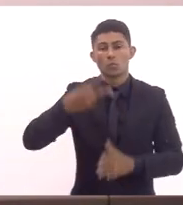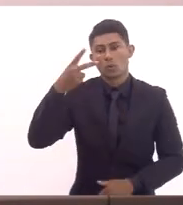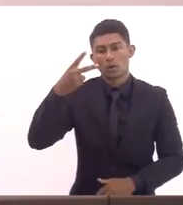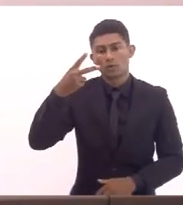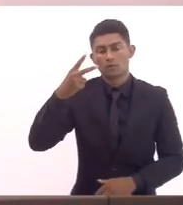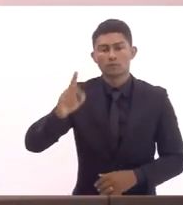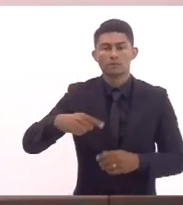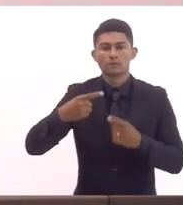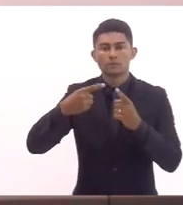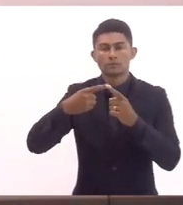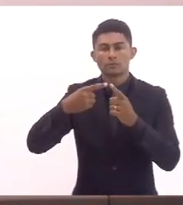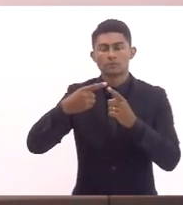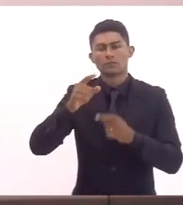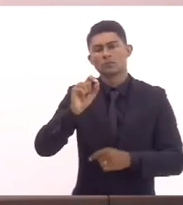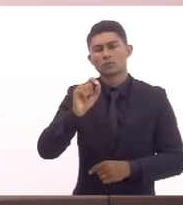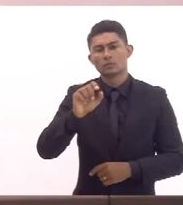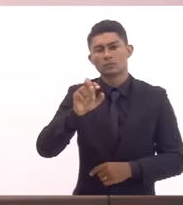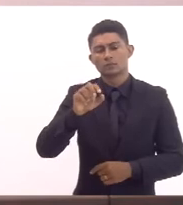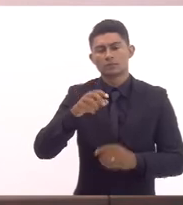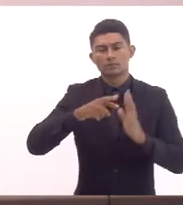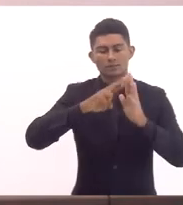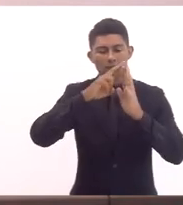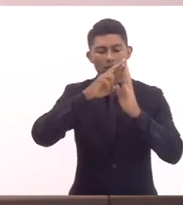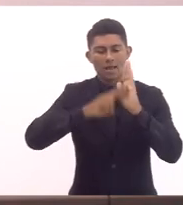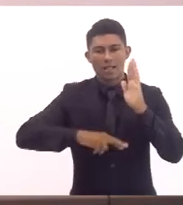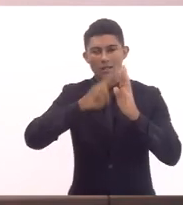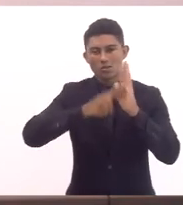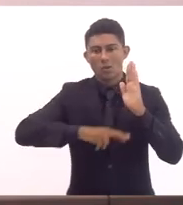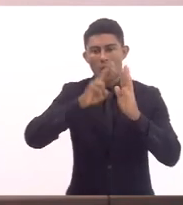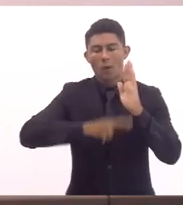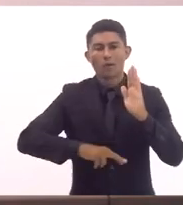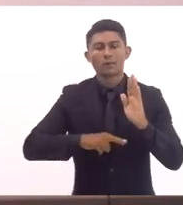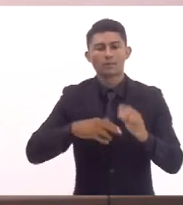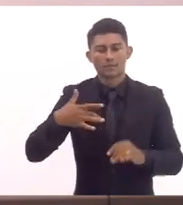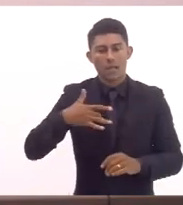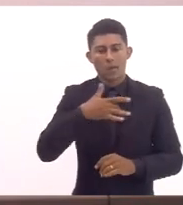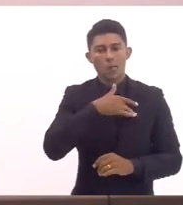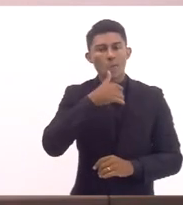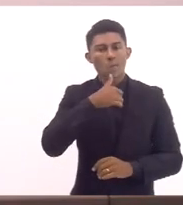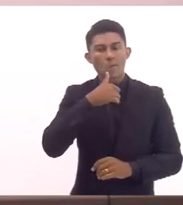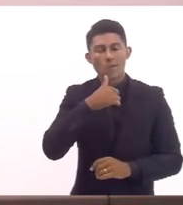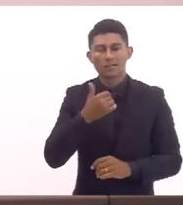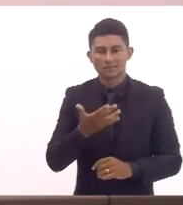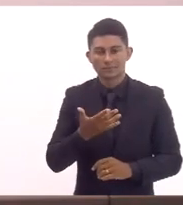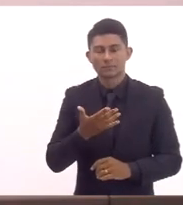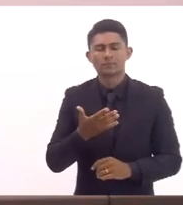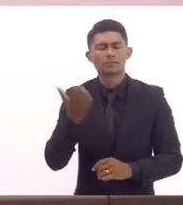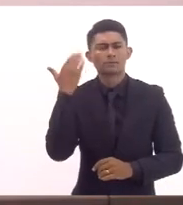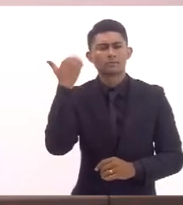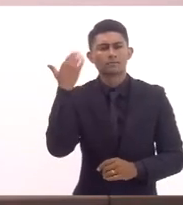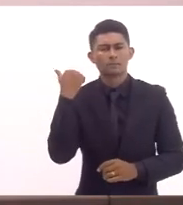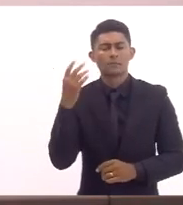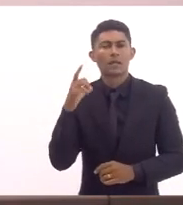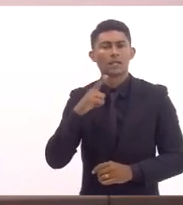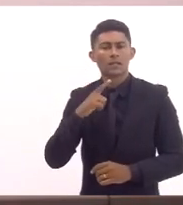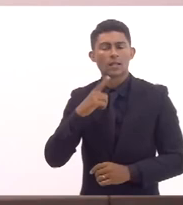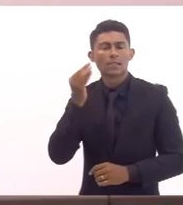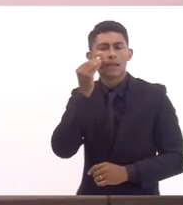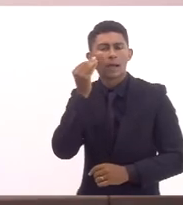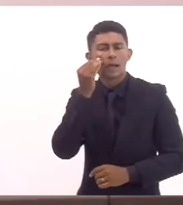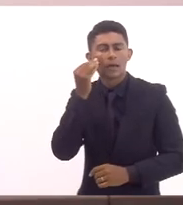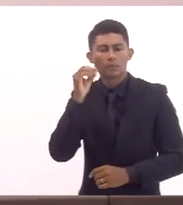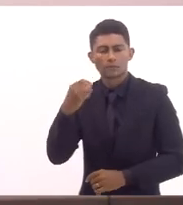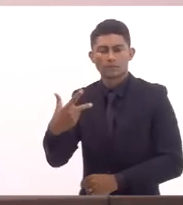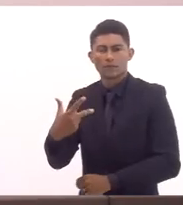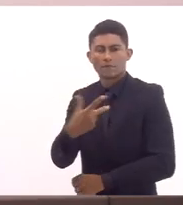era o rista se eu não me engano o relatório de impacto sobre a saúde da mulher uma época que estavam testando no terceiro mundo